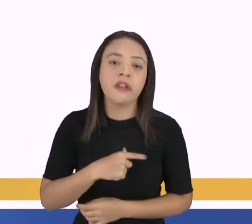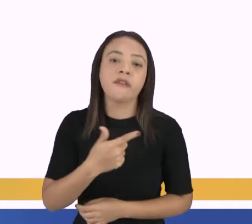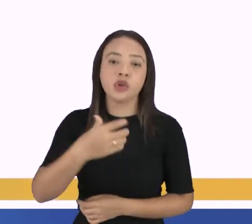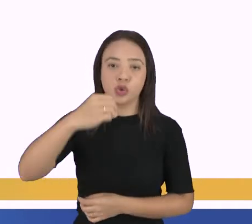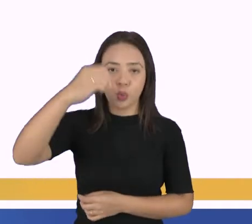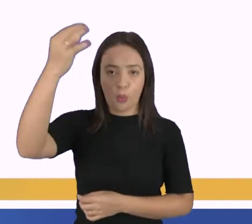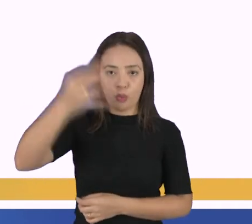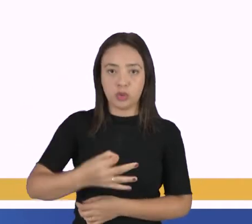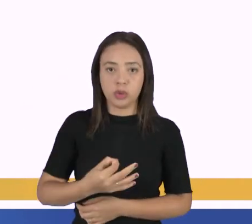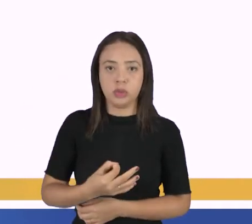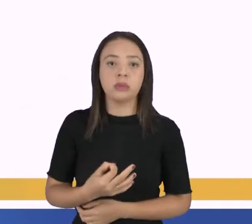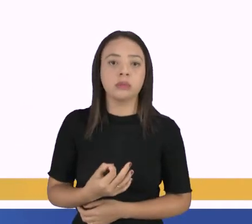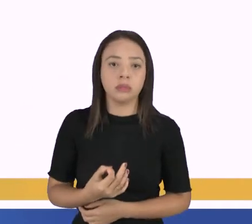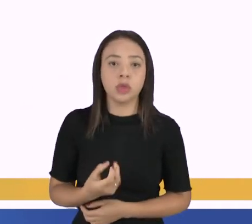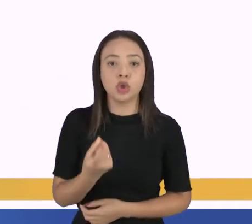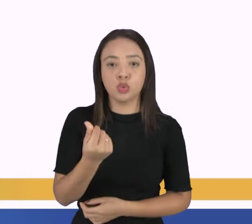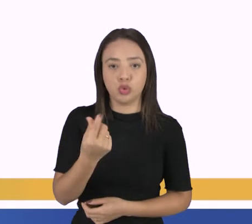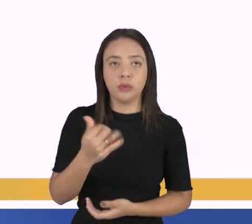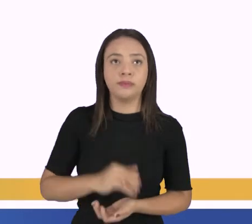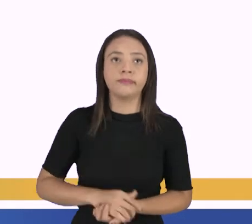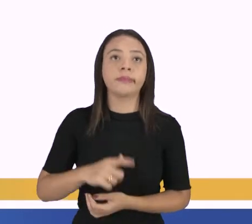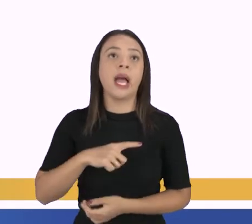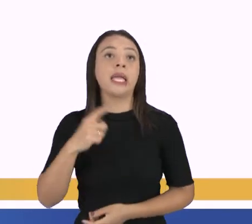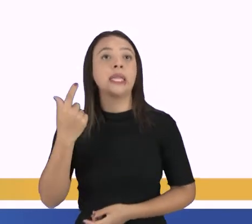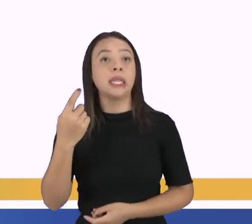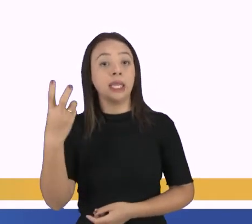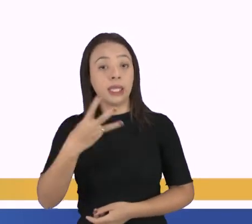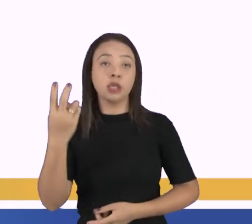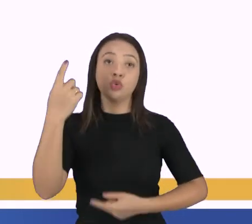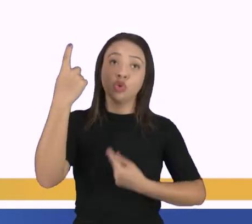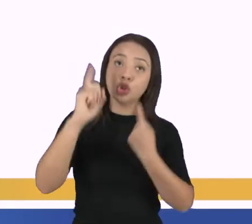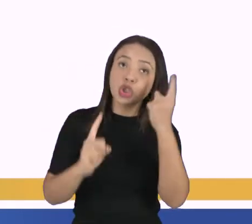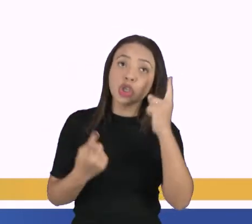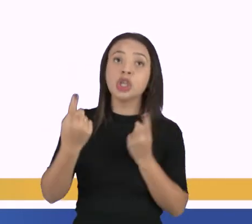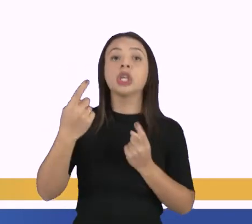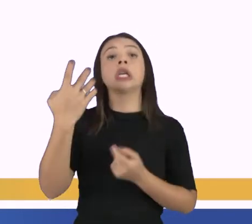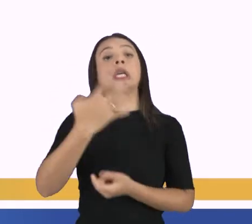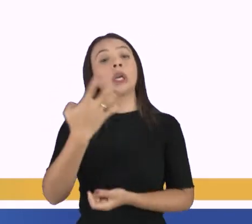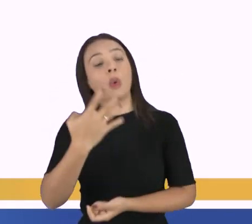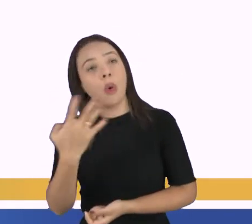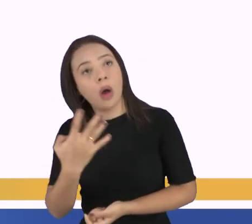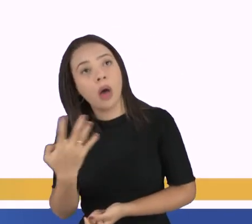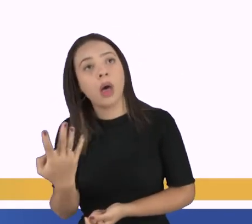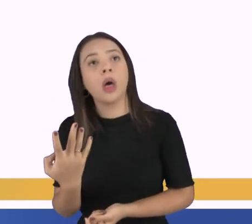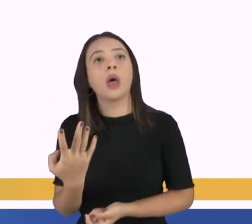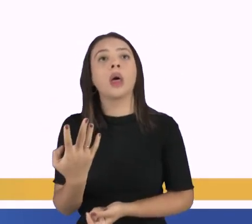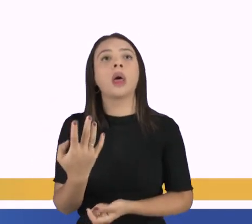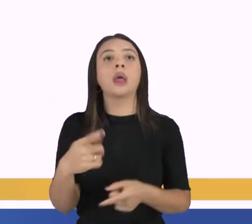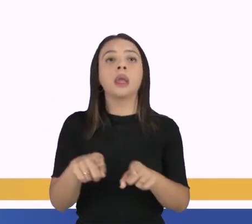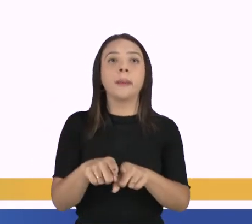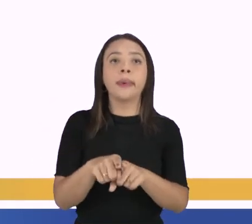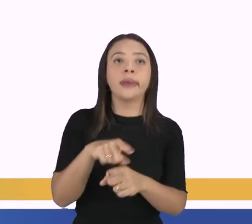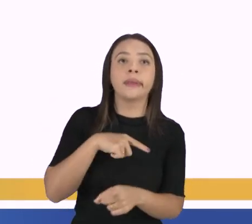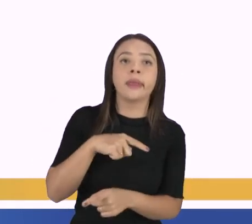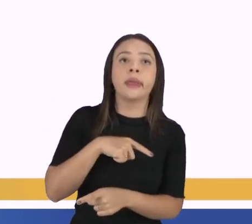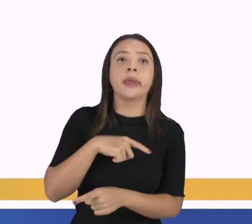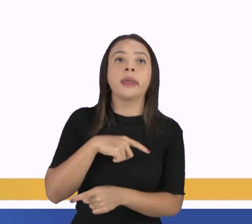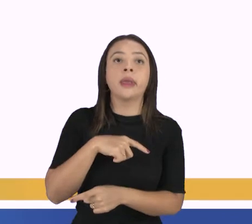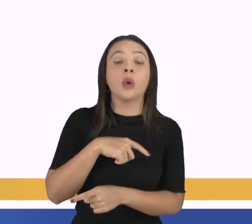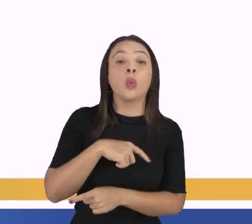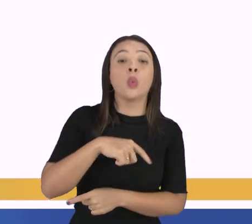Catar. E aí vamos lá, em terceiro o Chile, 23,7%, a Turquia,